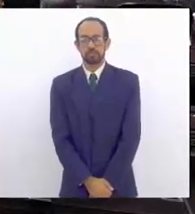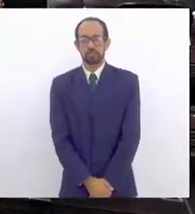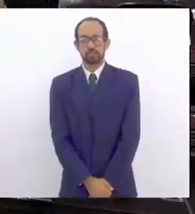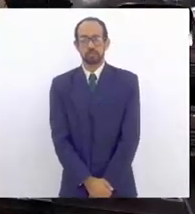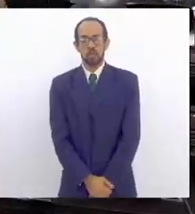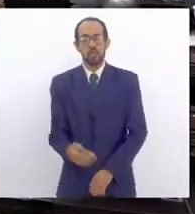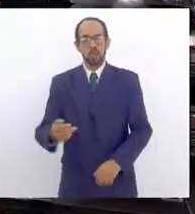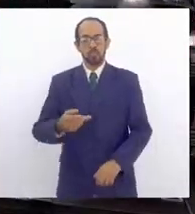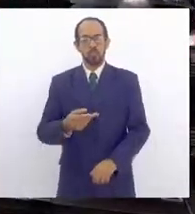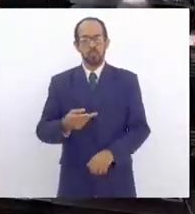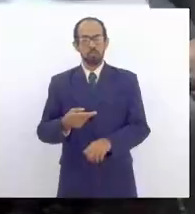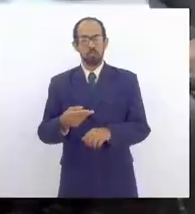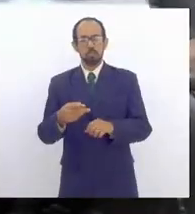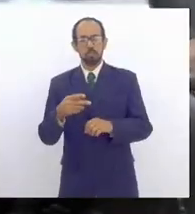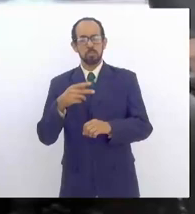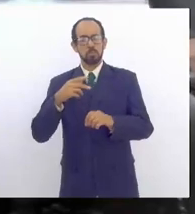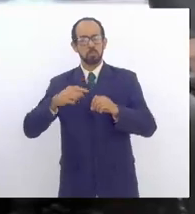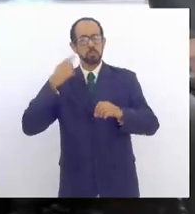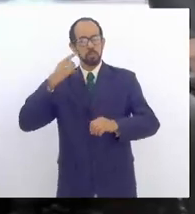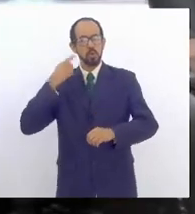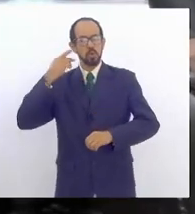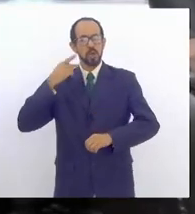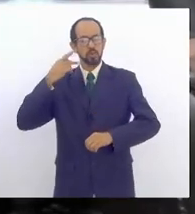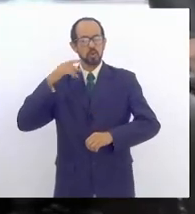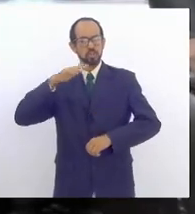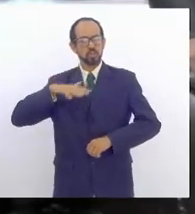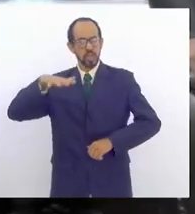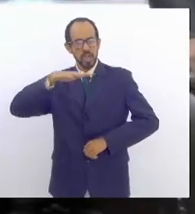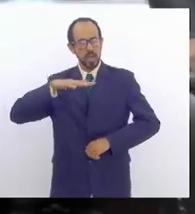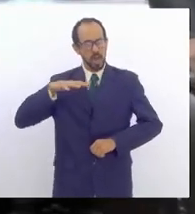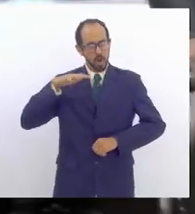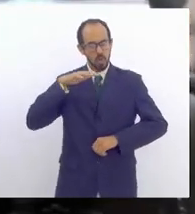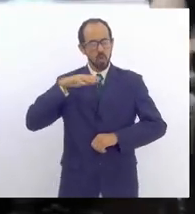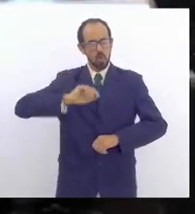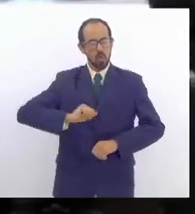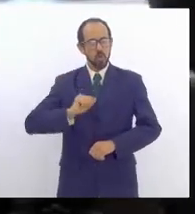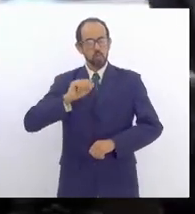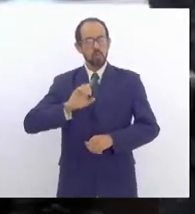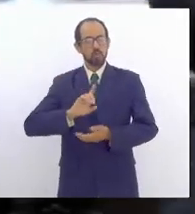Procurador-Geral de Justiça do Estado do Rio de Janeiro, doutor Luciano Matos.